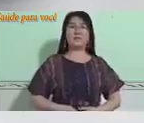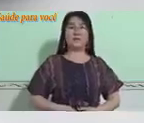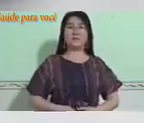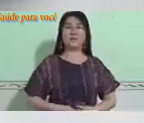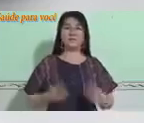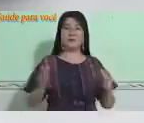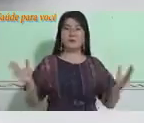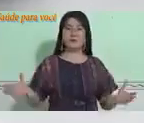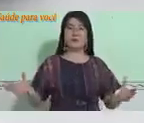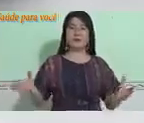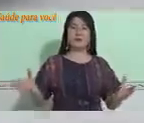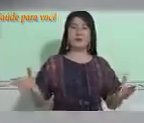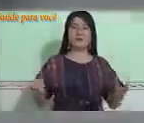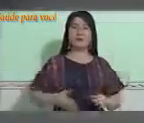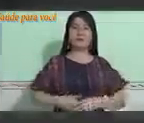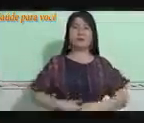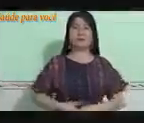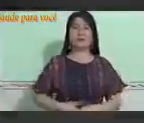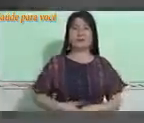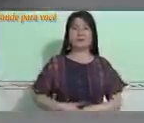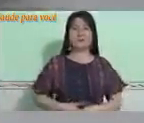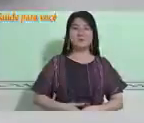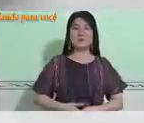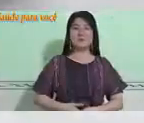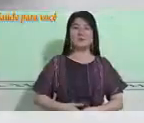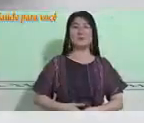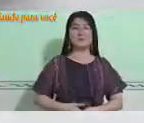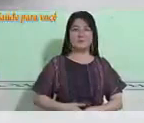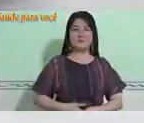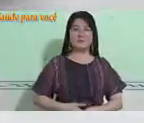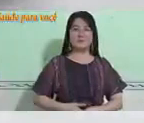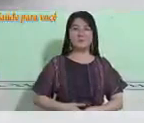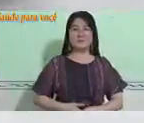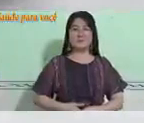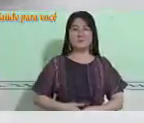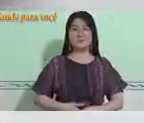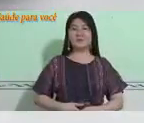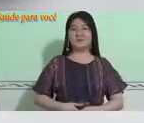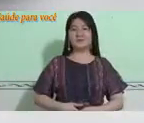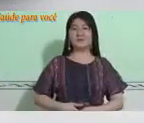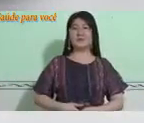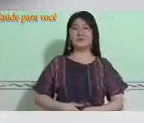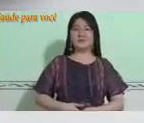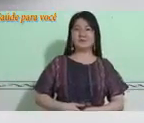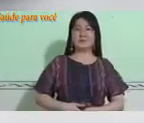SPLINTPARDORMIR. Uma outra estratégia que pode ser interessante é usar um splint no pé para dormir.